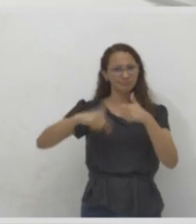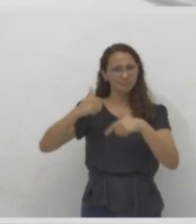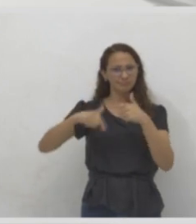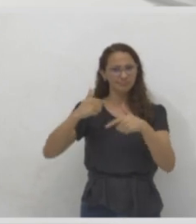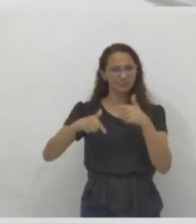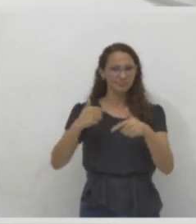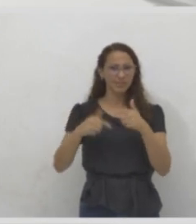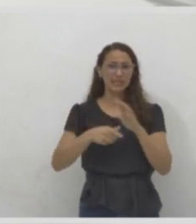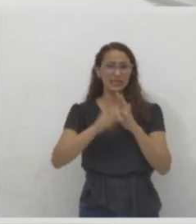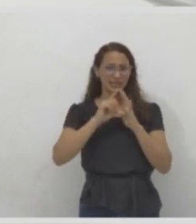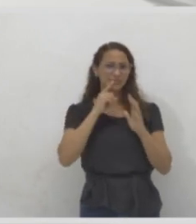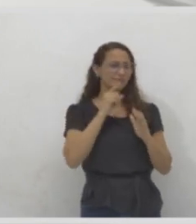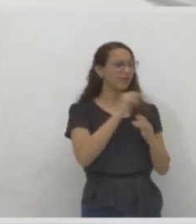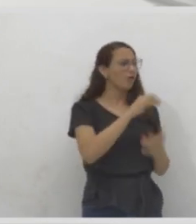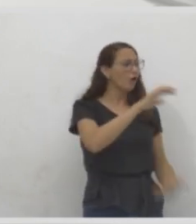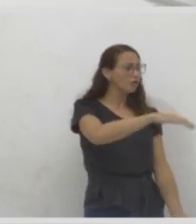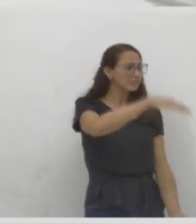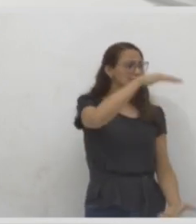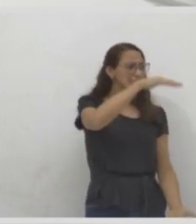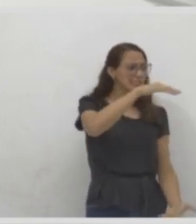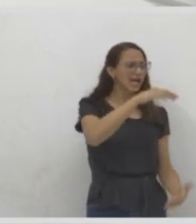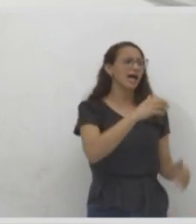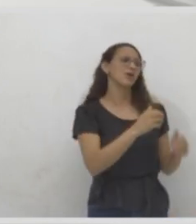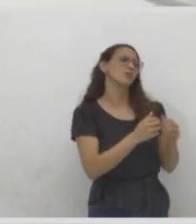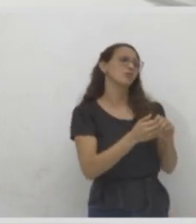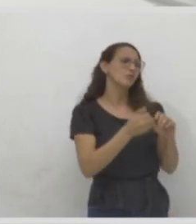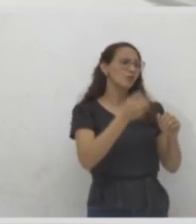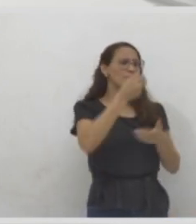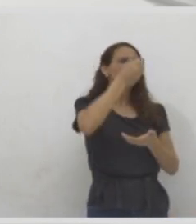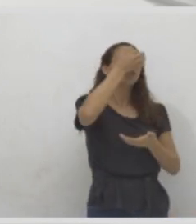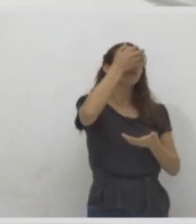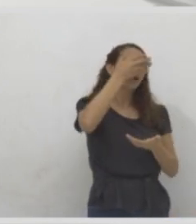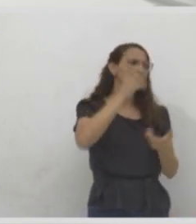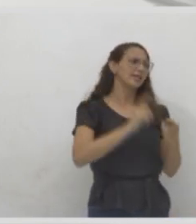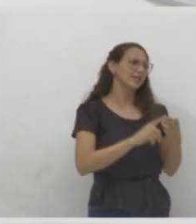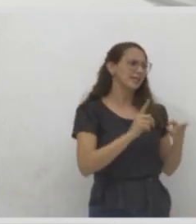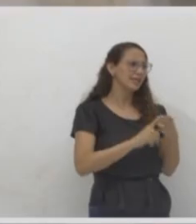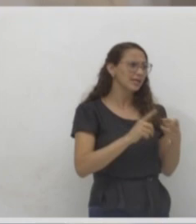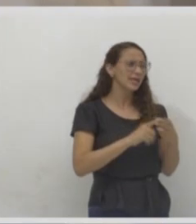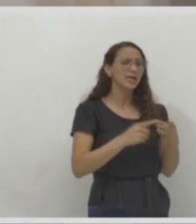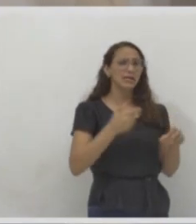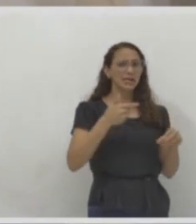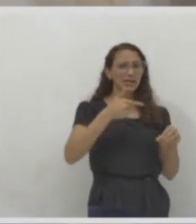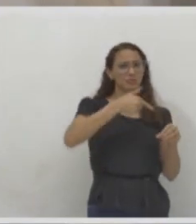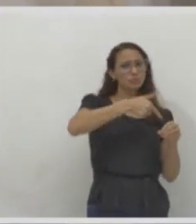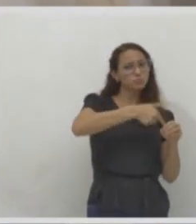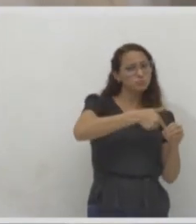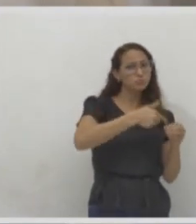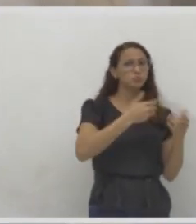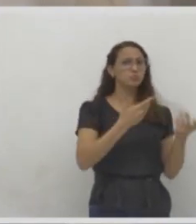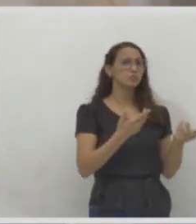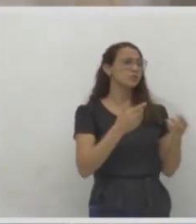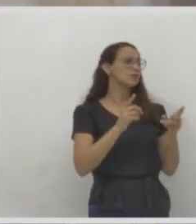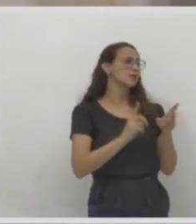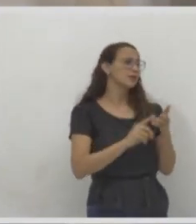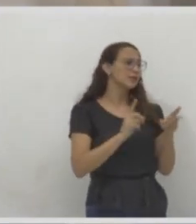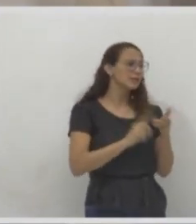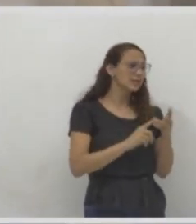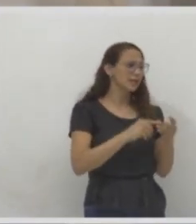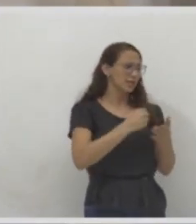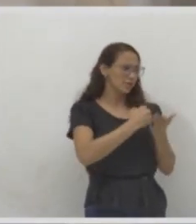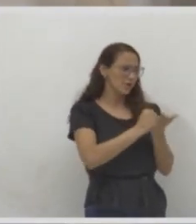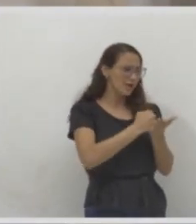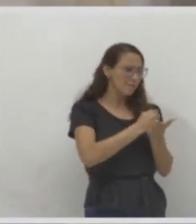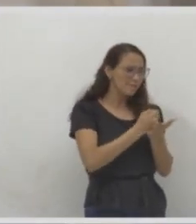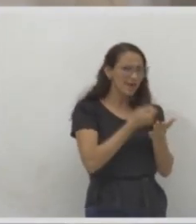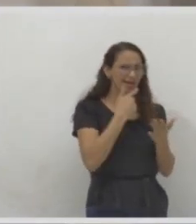quero uma saca de farinha, meia saca de farinha, eu quero querosene, eu quero quinino, né, remédio para